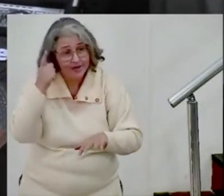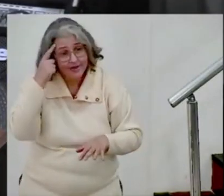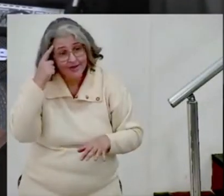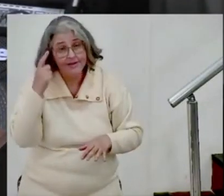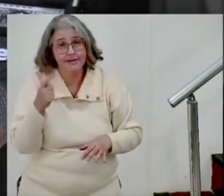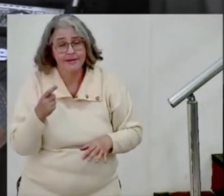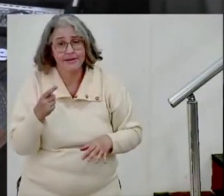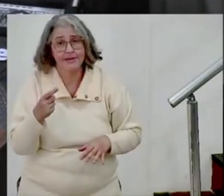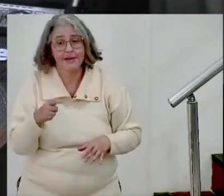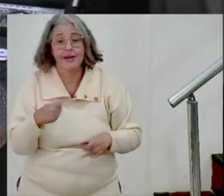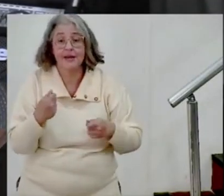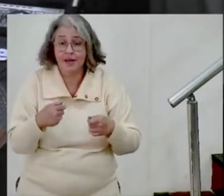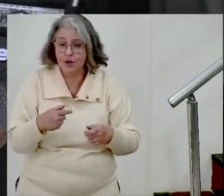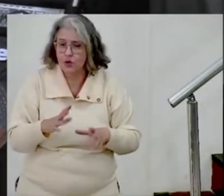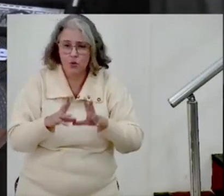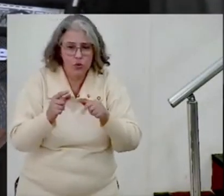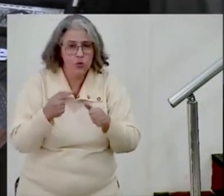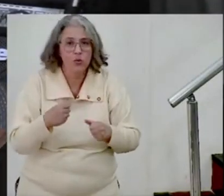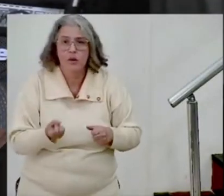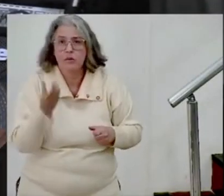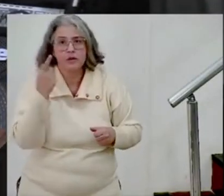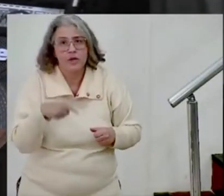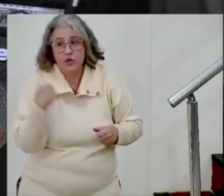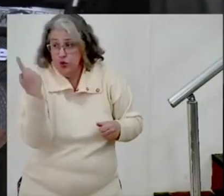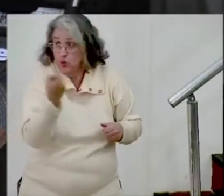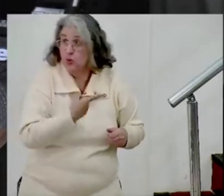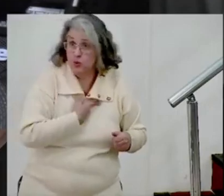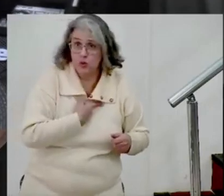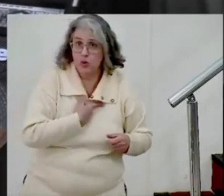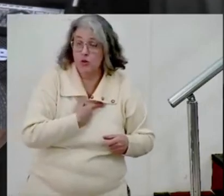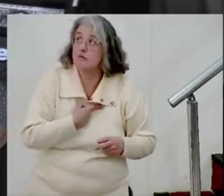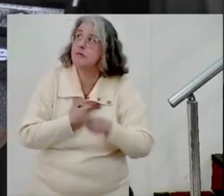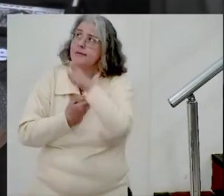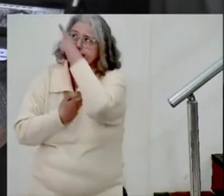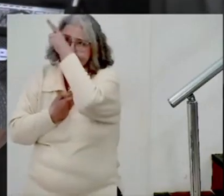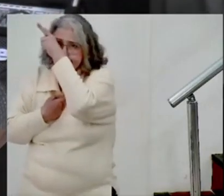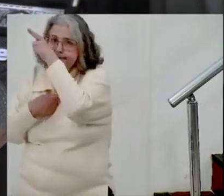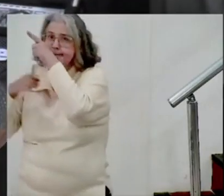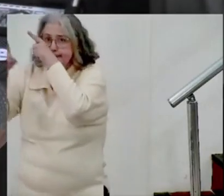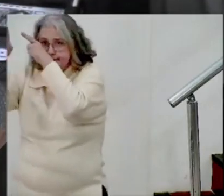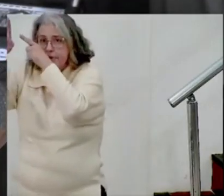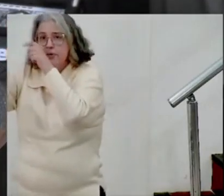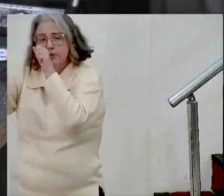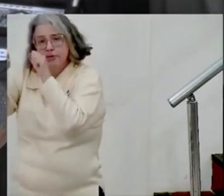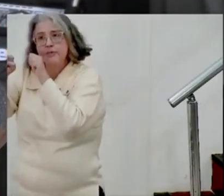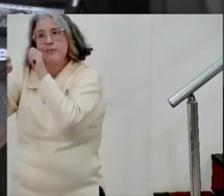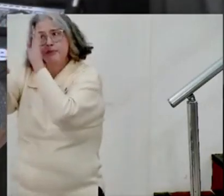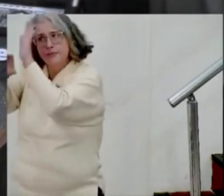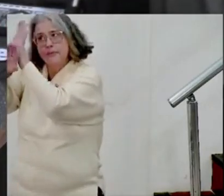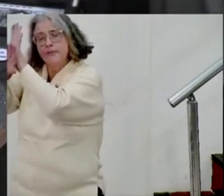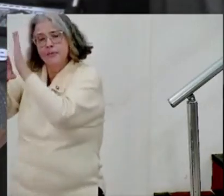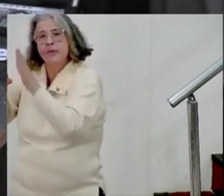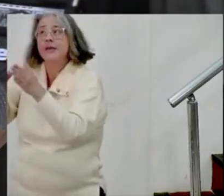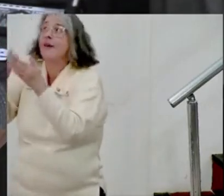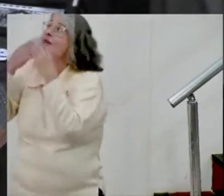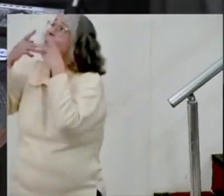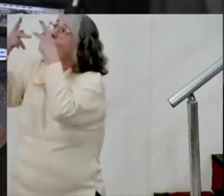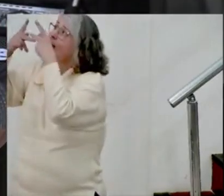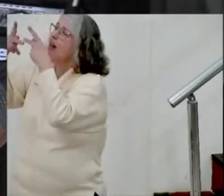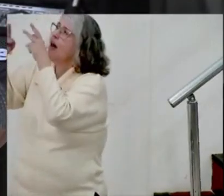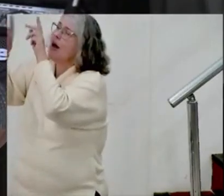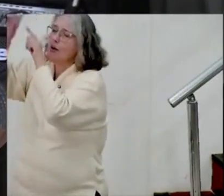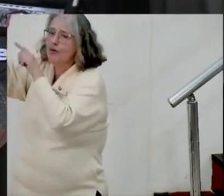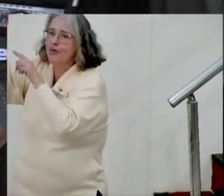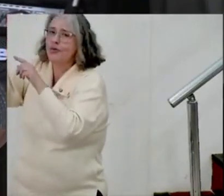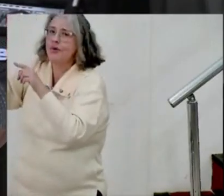Pai Celestial. Não cai um fio de cabelo só da nossa cabeça sem que Deus não autorize. Ele veste as flores do campo e está preocupado com aquilo que